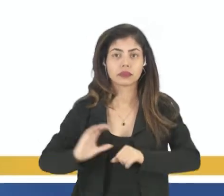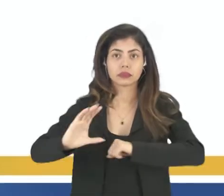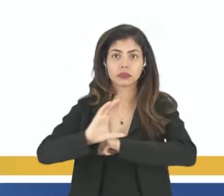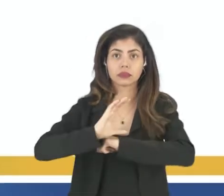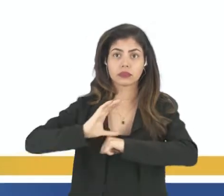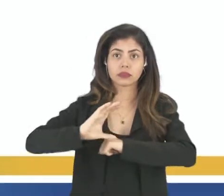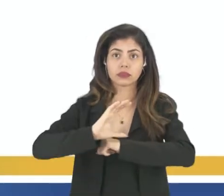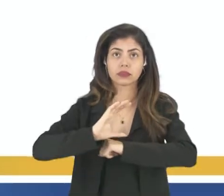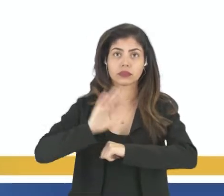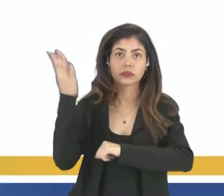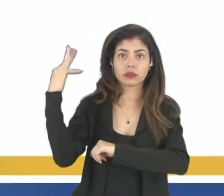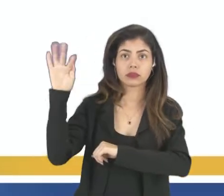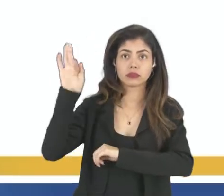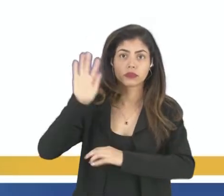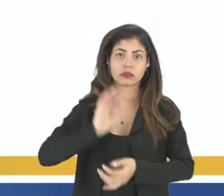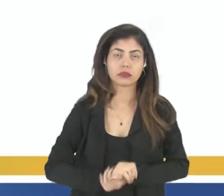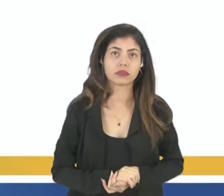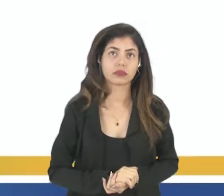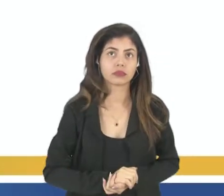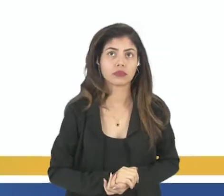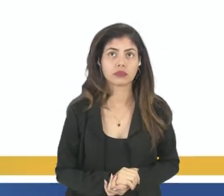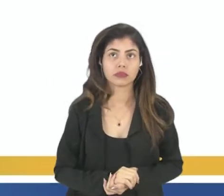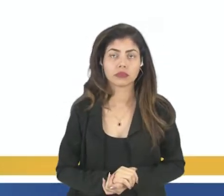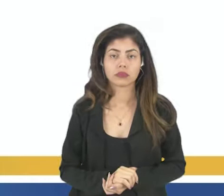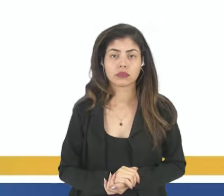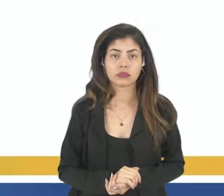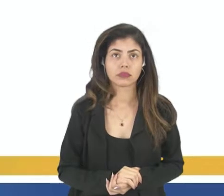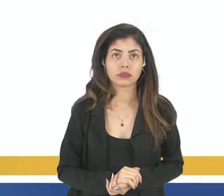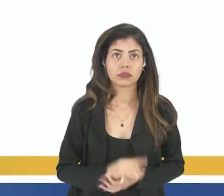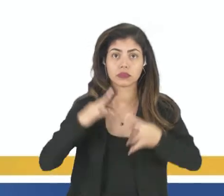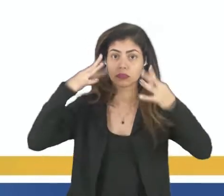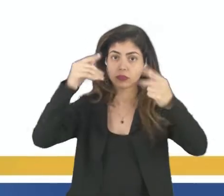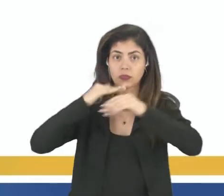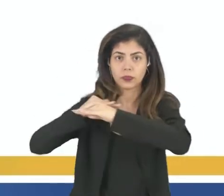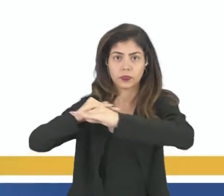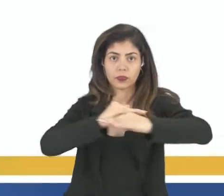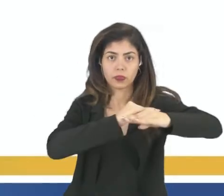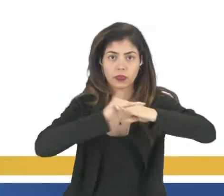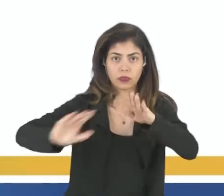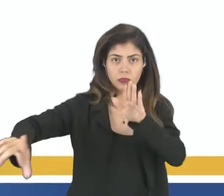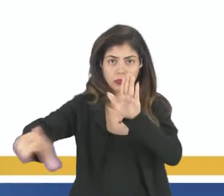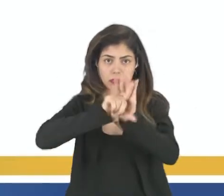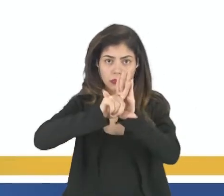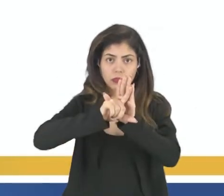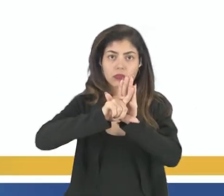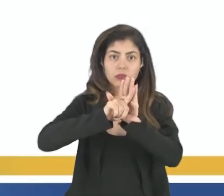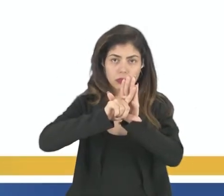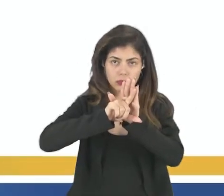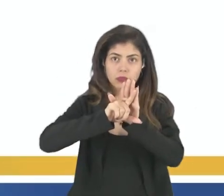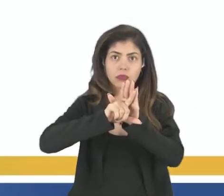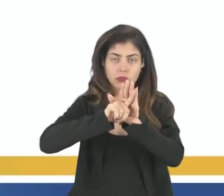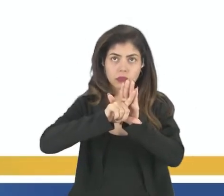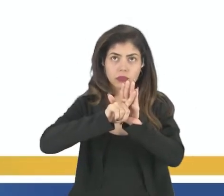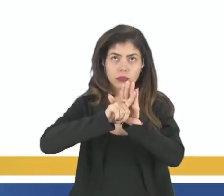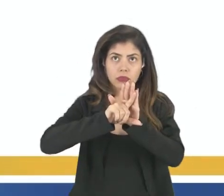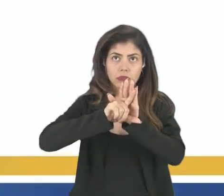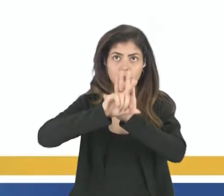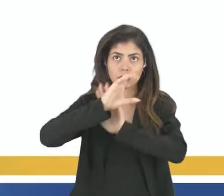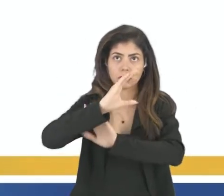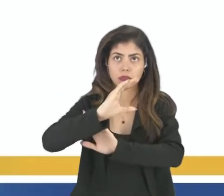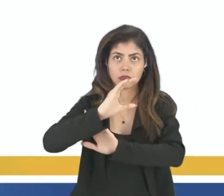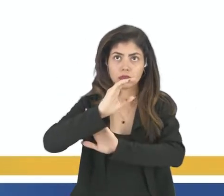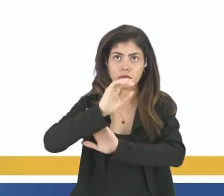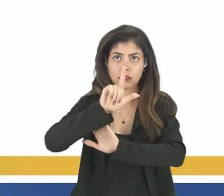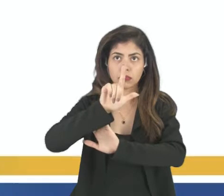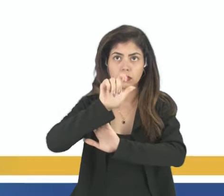da Constituição Federal. Todos são iguais perante a lei. É cláusula pétrea.